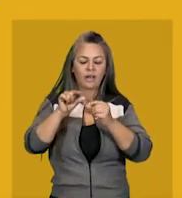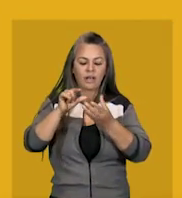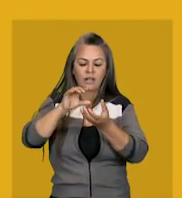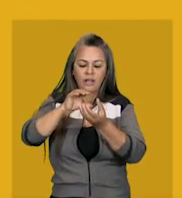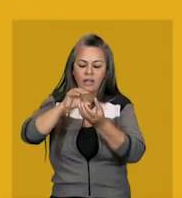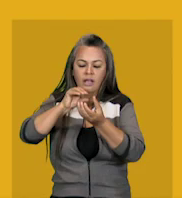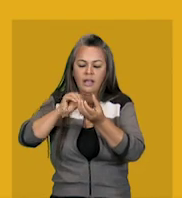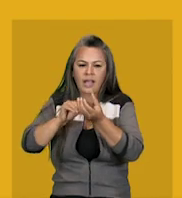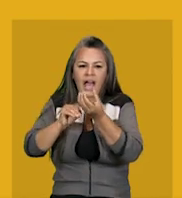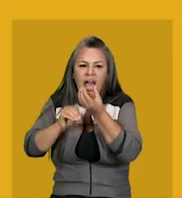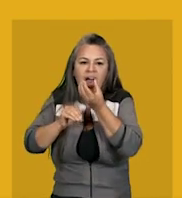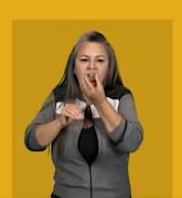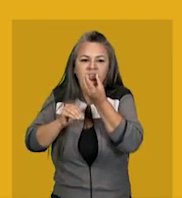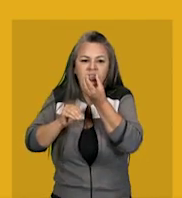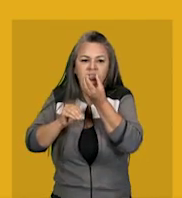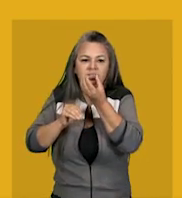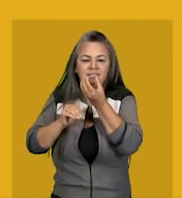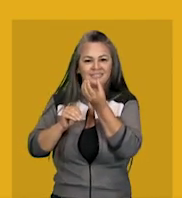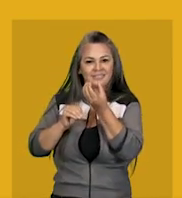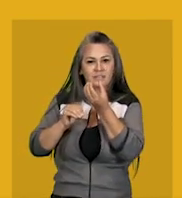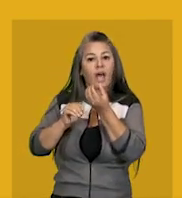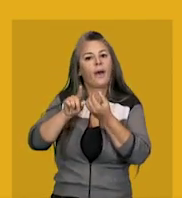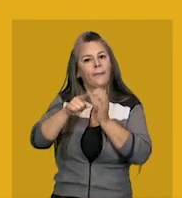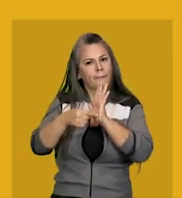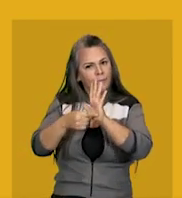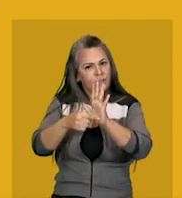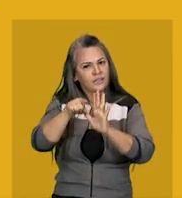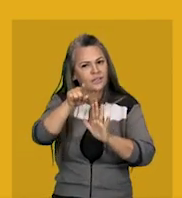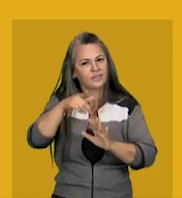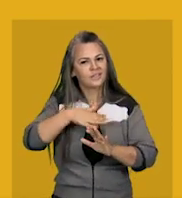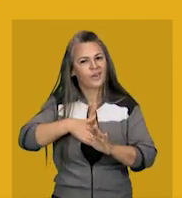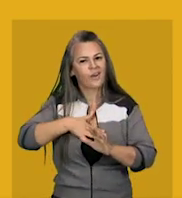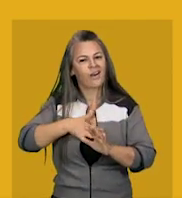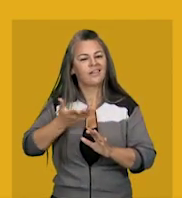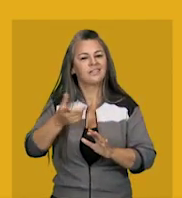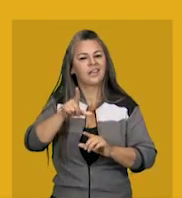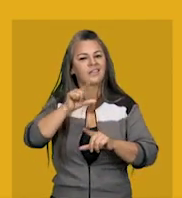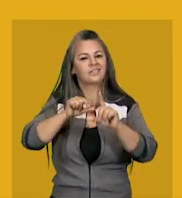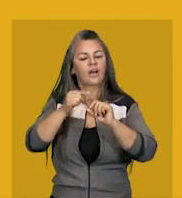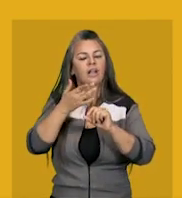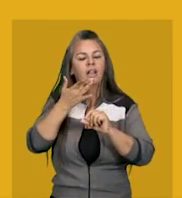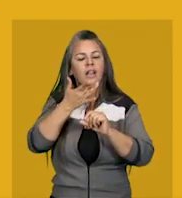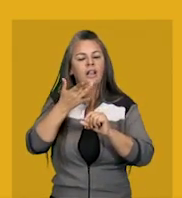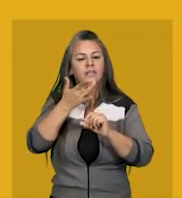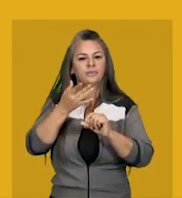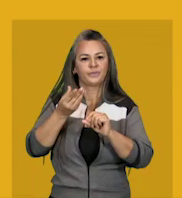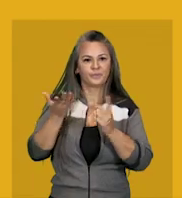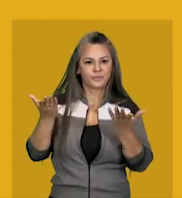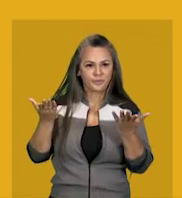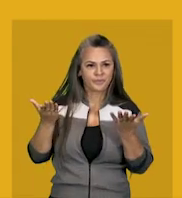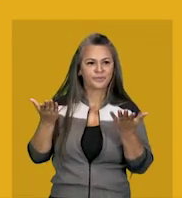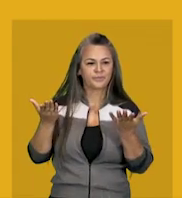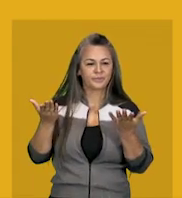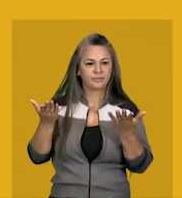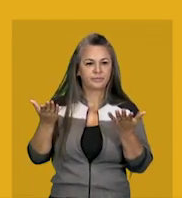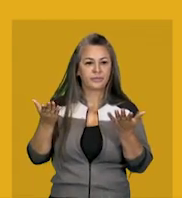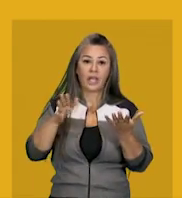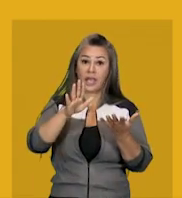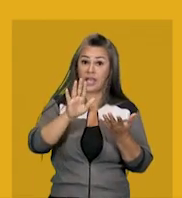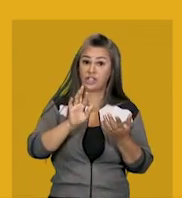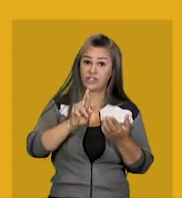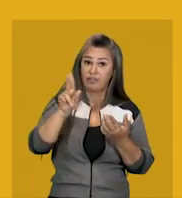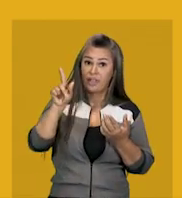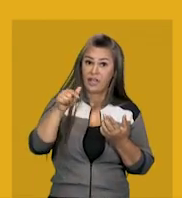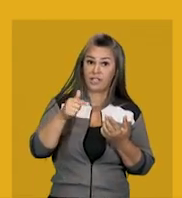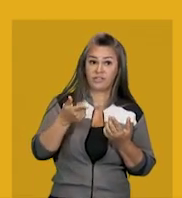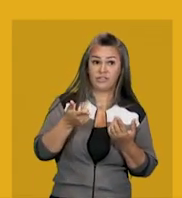revelando o seu gosto. Tá vendo? Está revelando o seu gosto. Se eu dissesse, gosto de quibe e de empada, sai o prefiro entre o